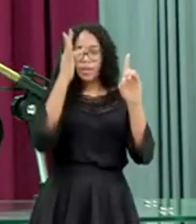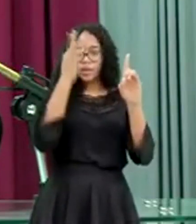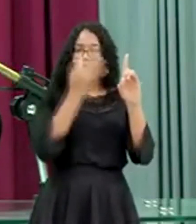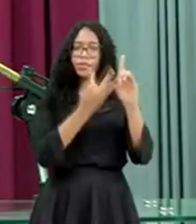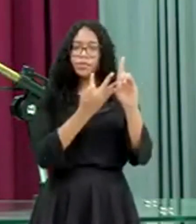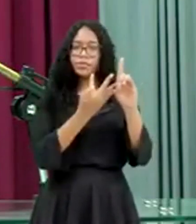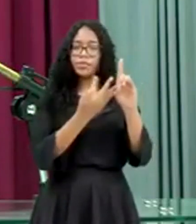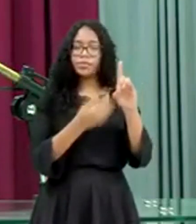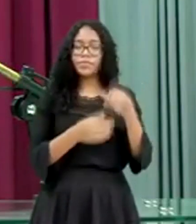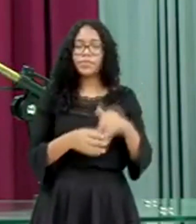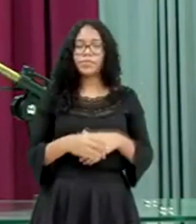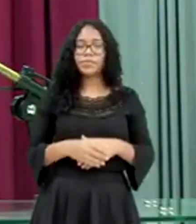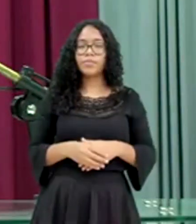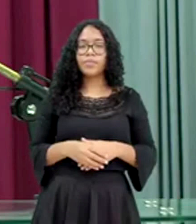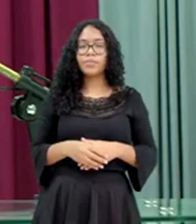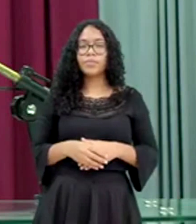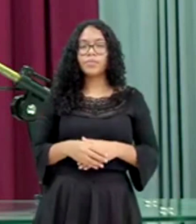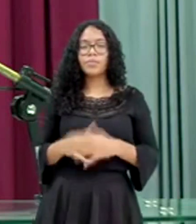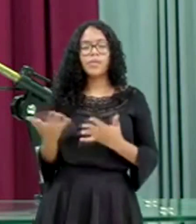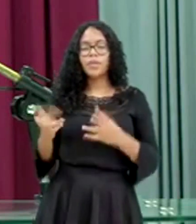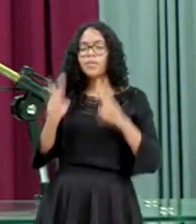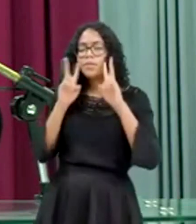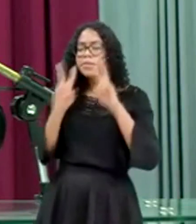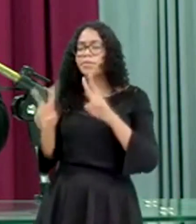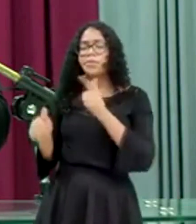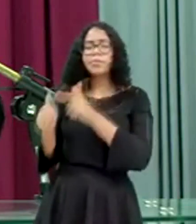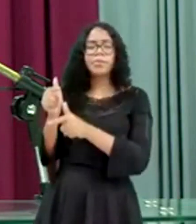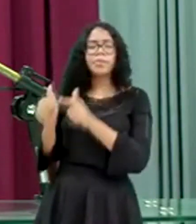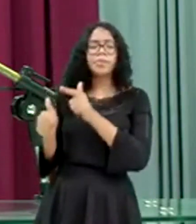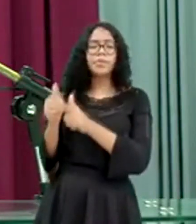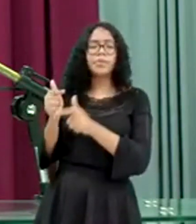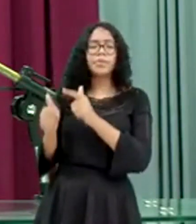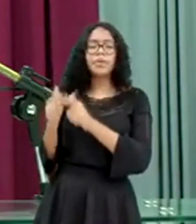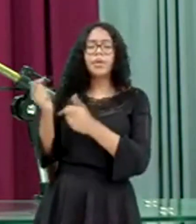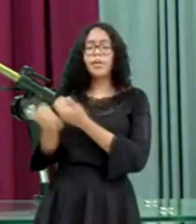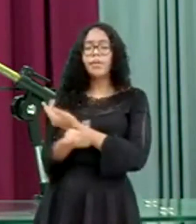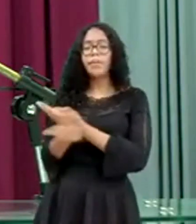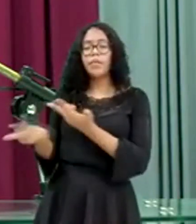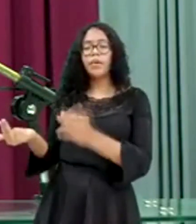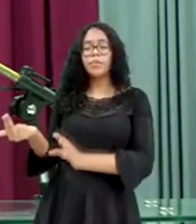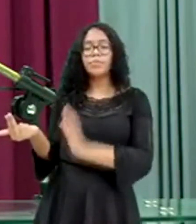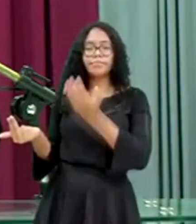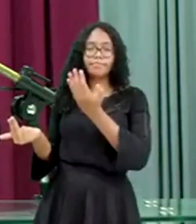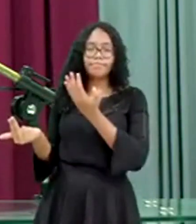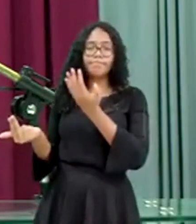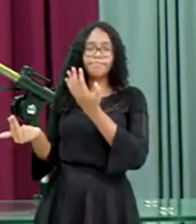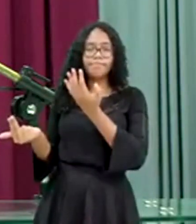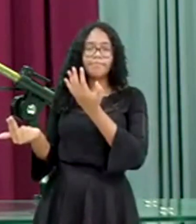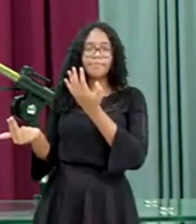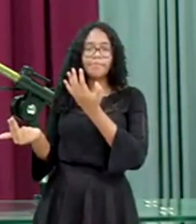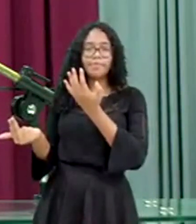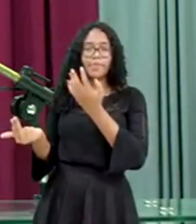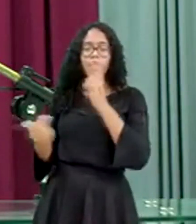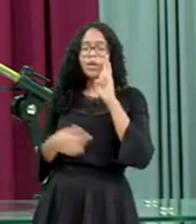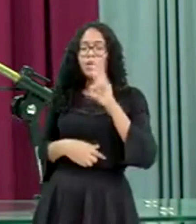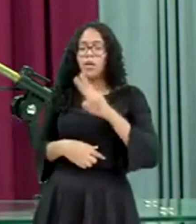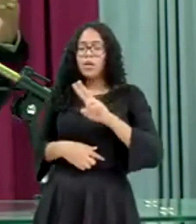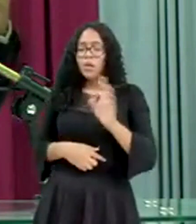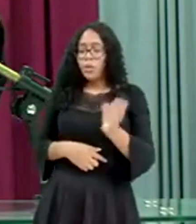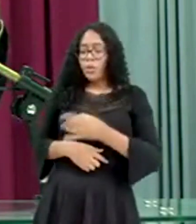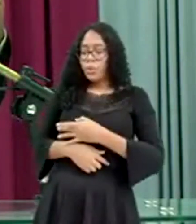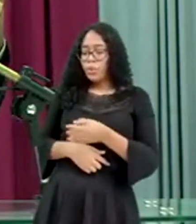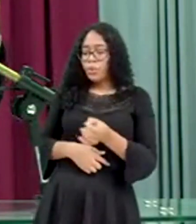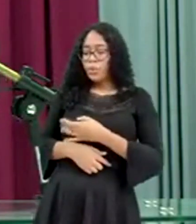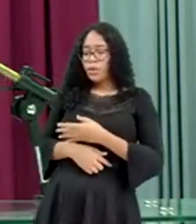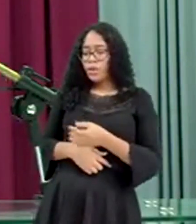Não olhe para as circunstâncias, não olhe para o que está acontecendo com aquele olhar de desespero, de que agora